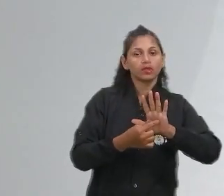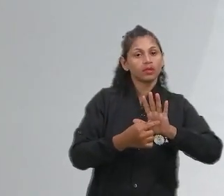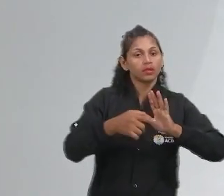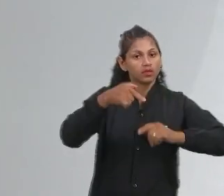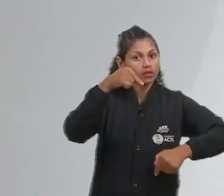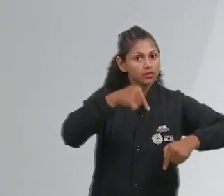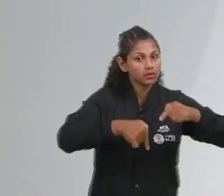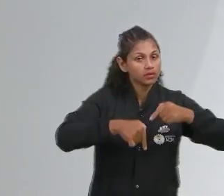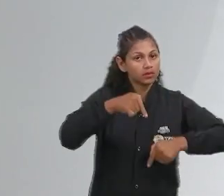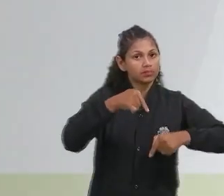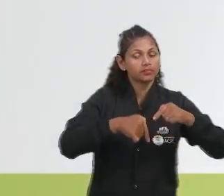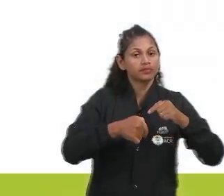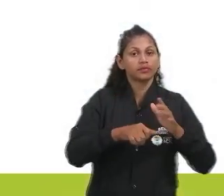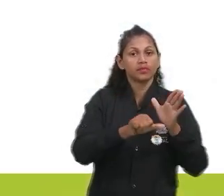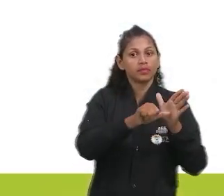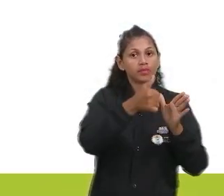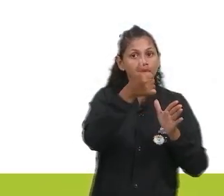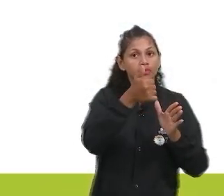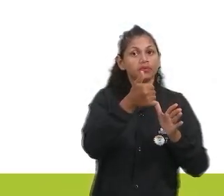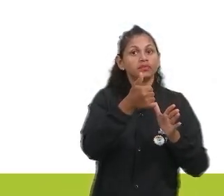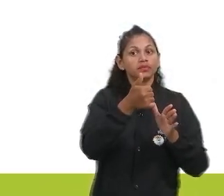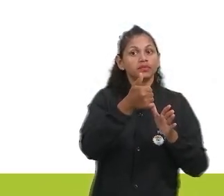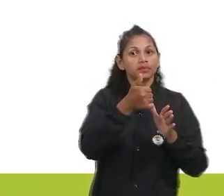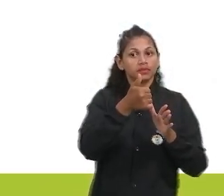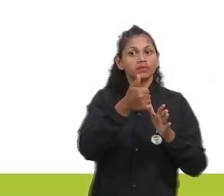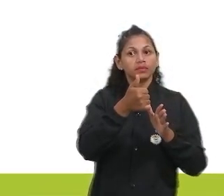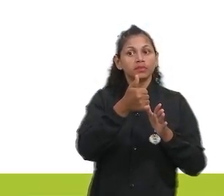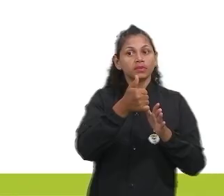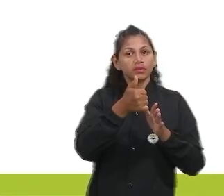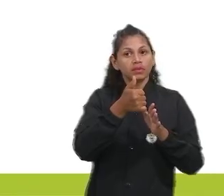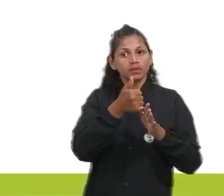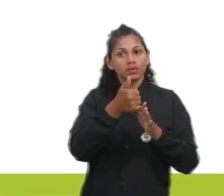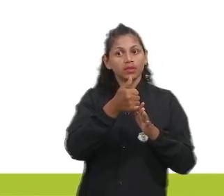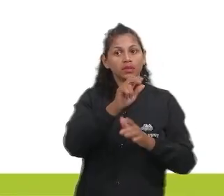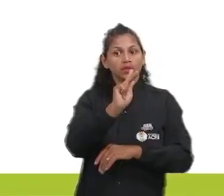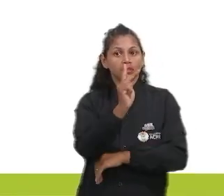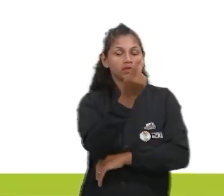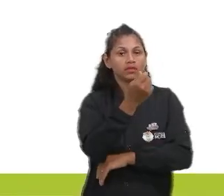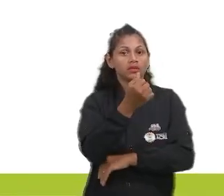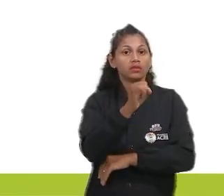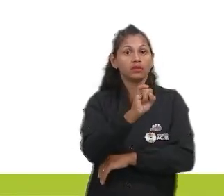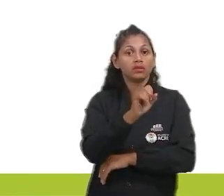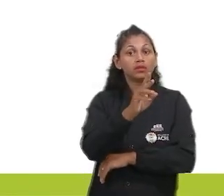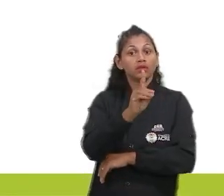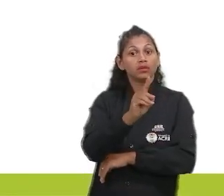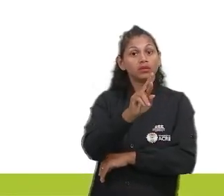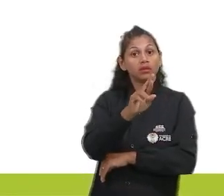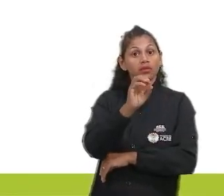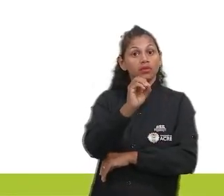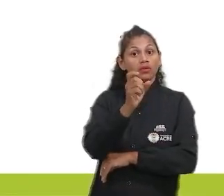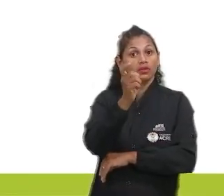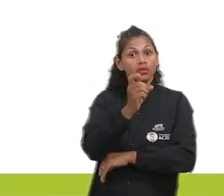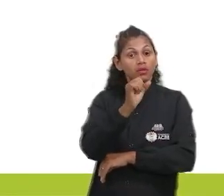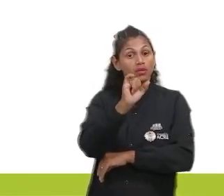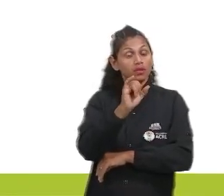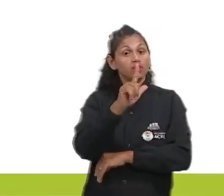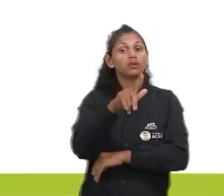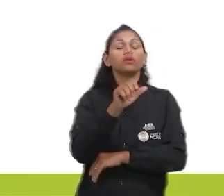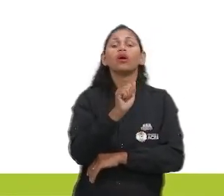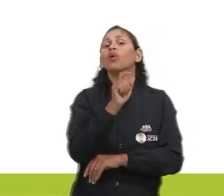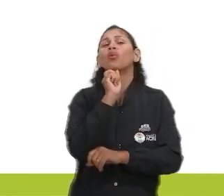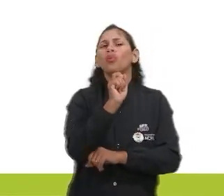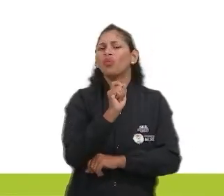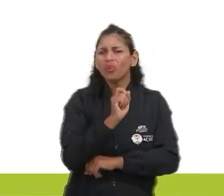tá? Primeiro passo, hidroxila. Toda vez que eu me referir a hidroxila, o que